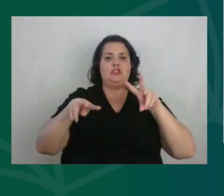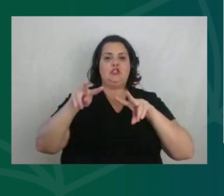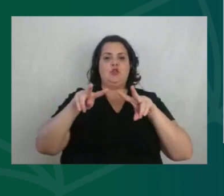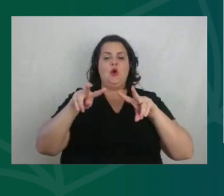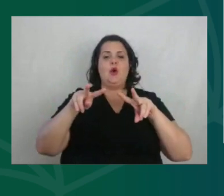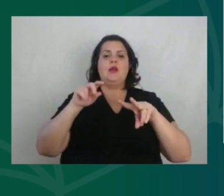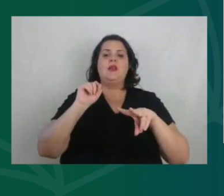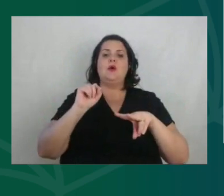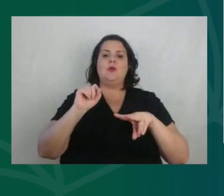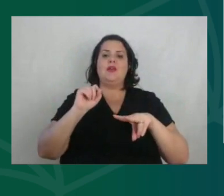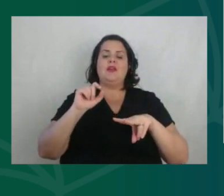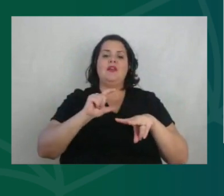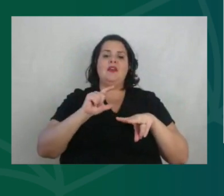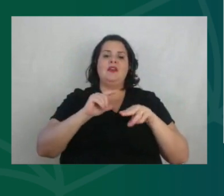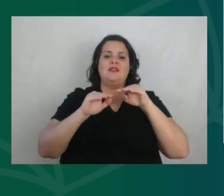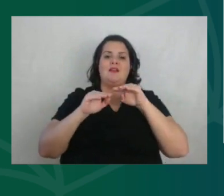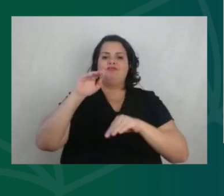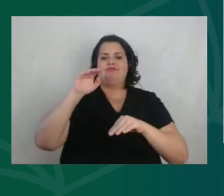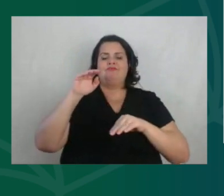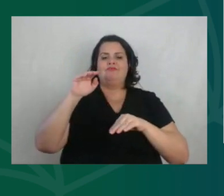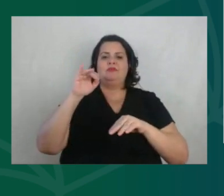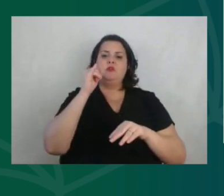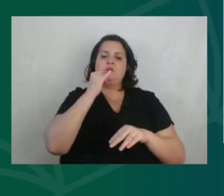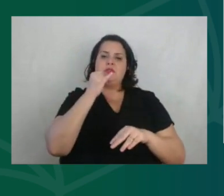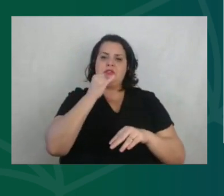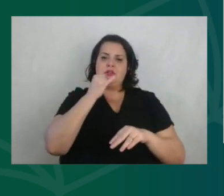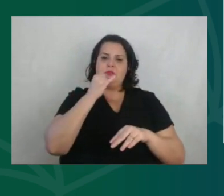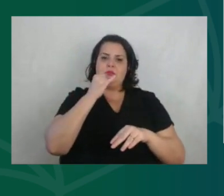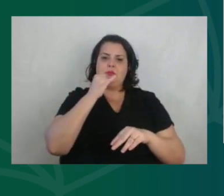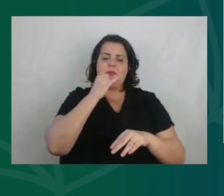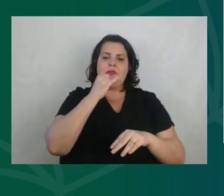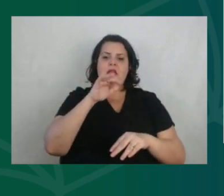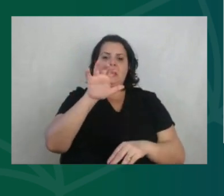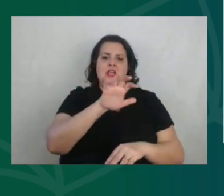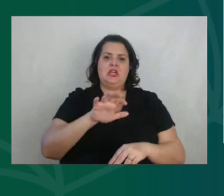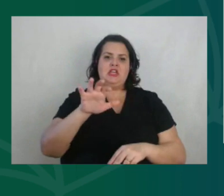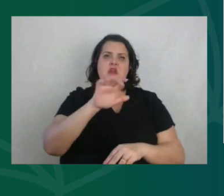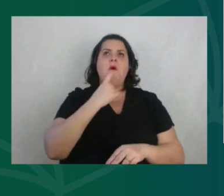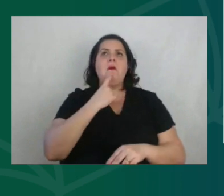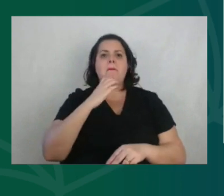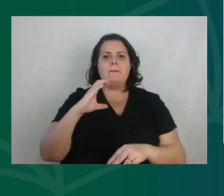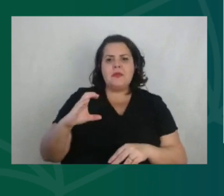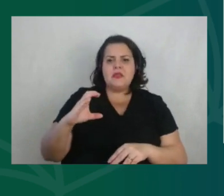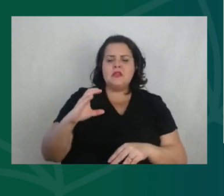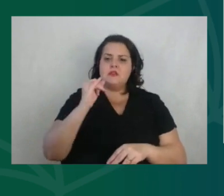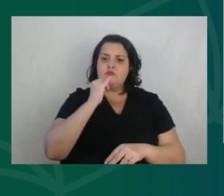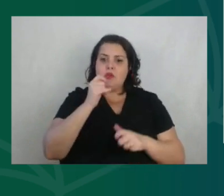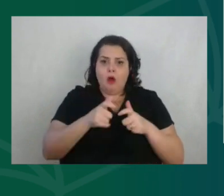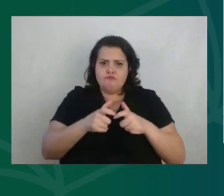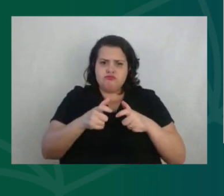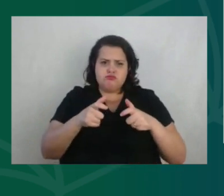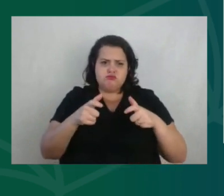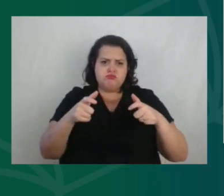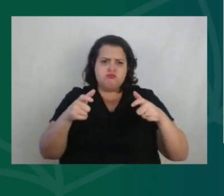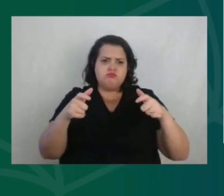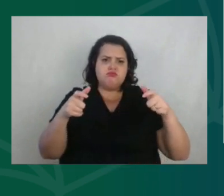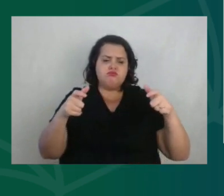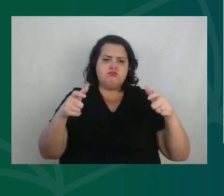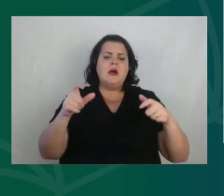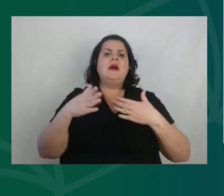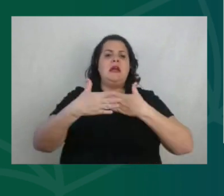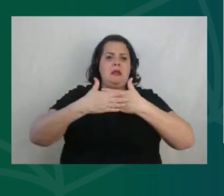muito desigual. Vejam que está crescendo muito nessa região de Campinas, de forma muito significativa, Ribeirão